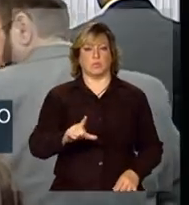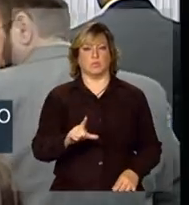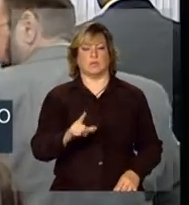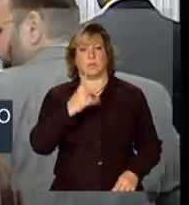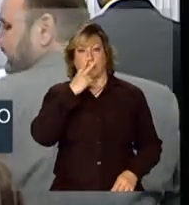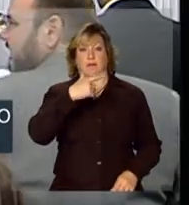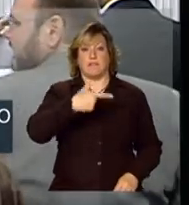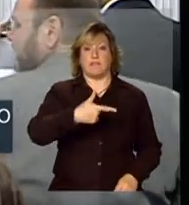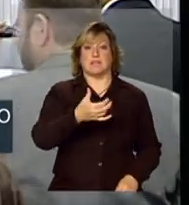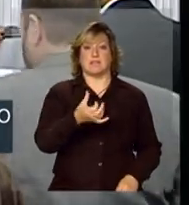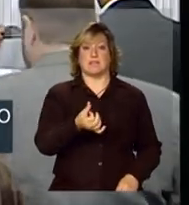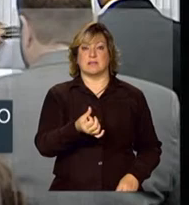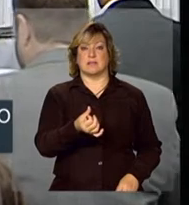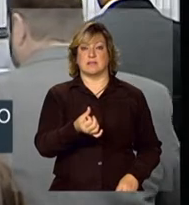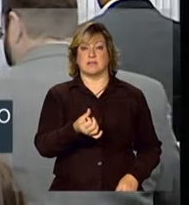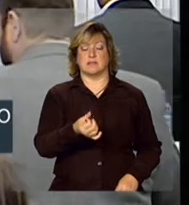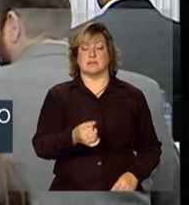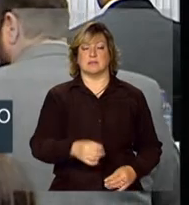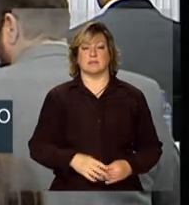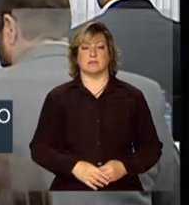26 de julho de 2006.